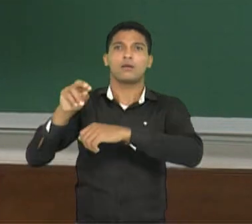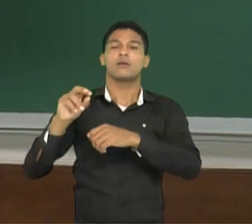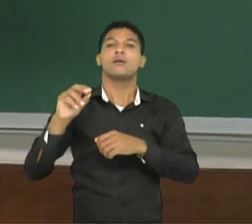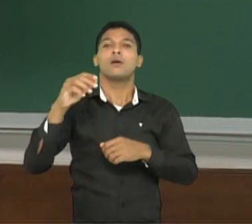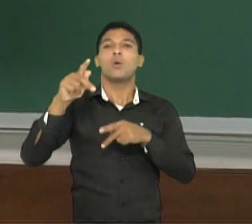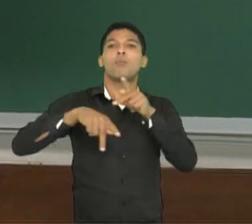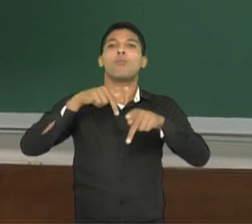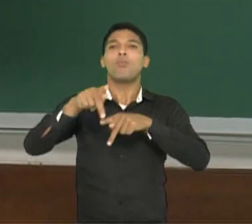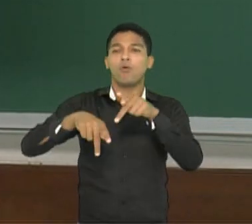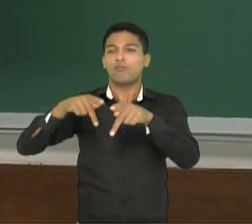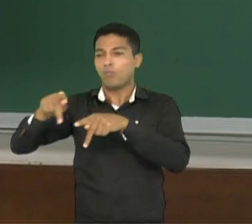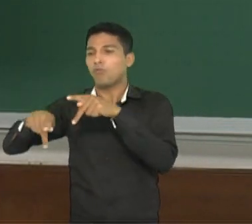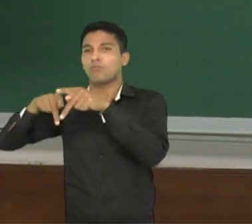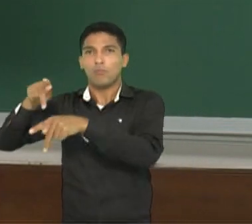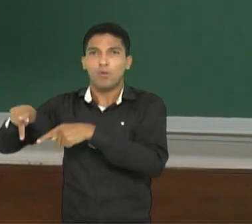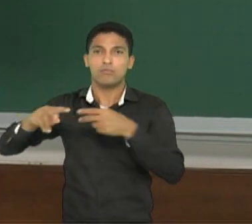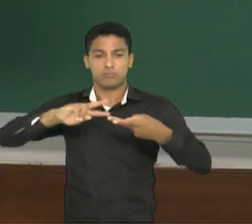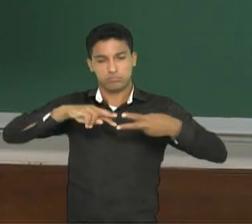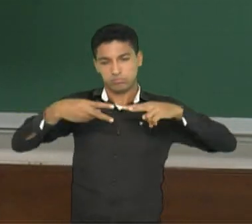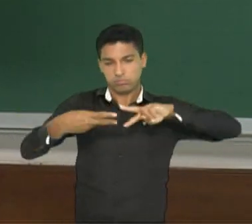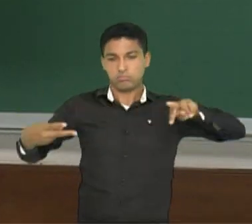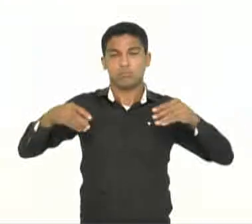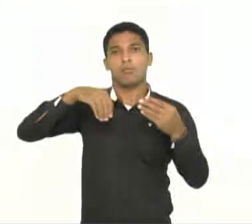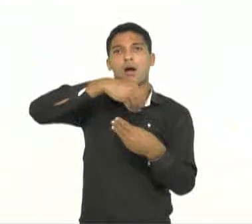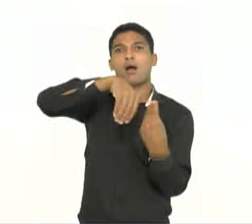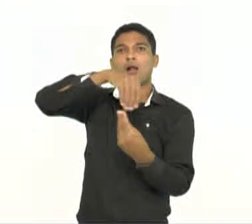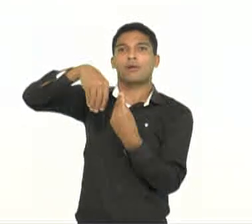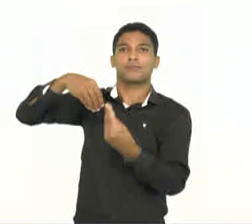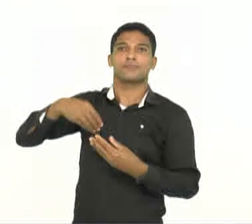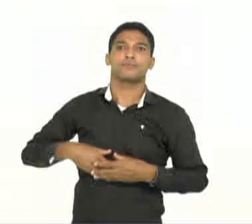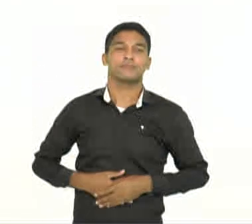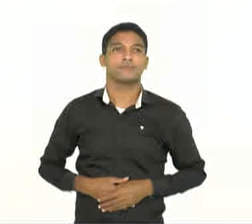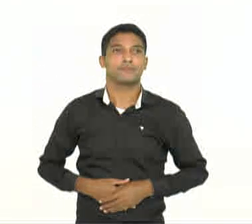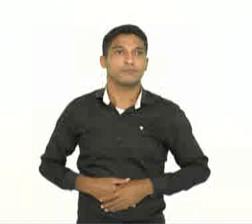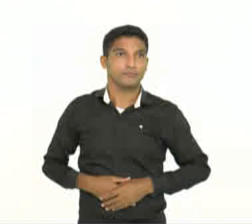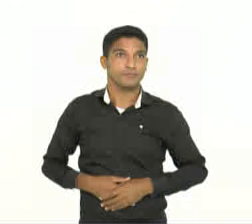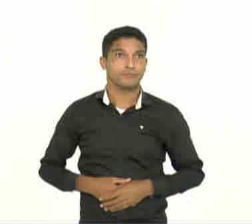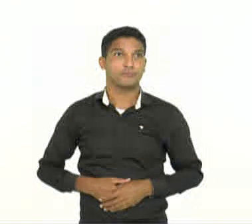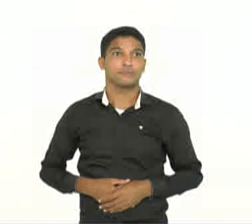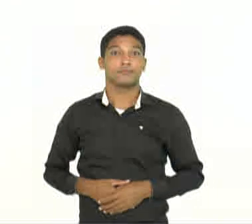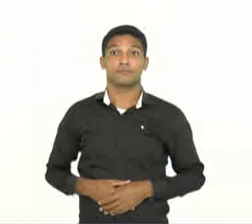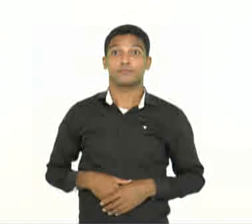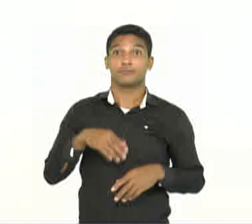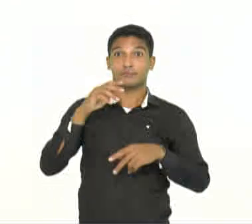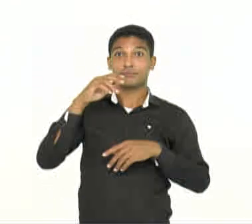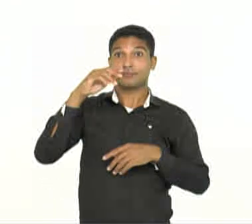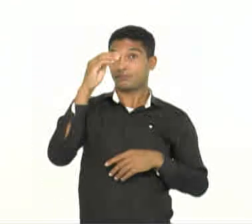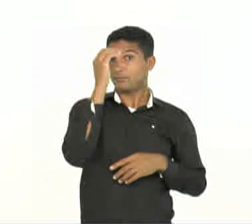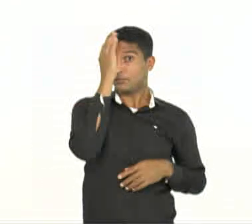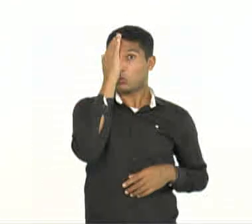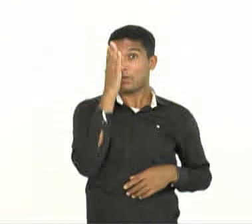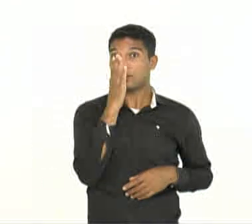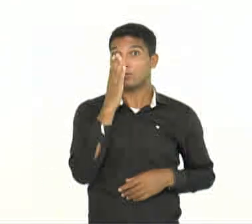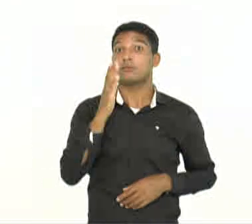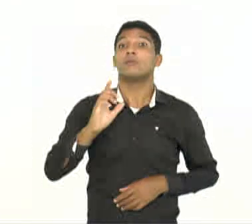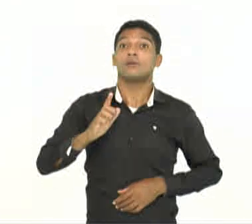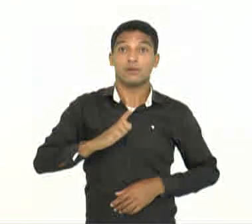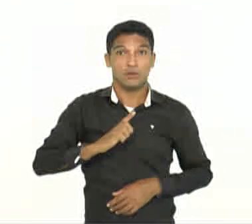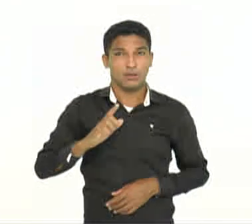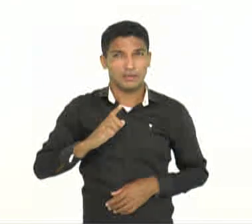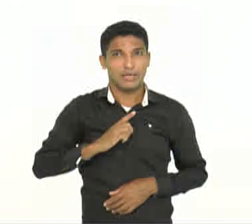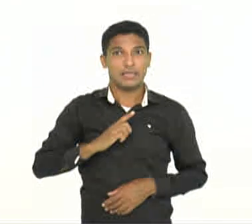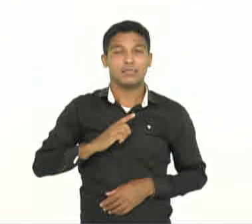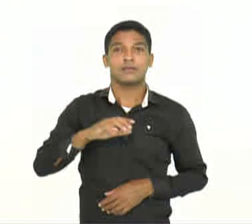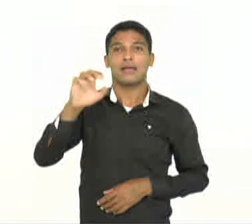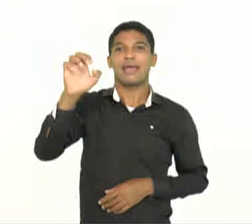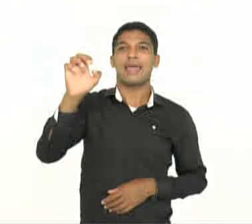gente estudou sobre a diversidade cultural brasileira. Dizemos que o Brasil tem uma grande diversidade étnica. Se recebemos povos de